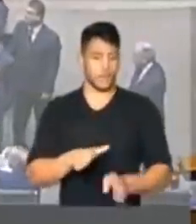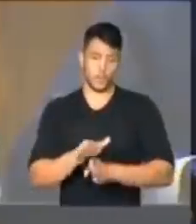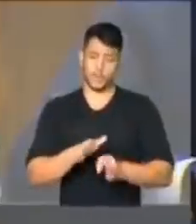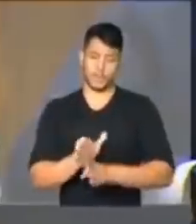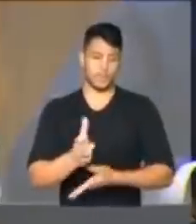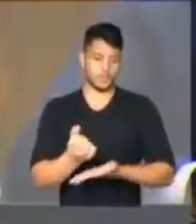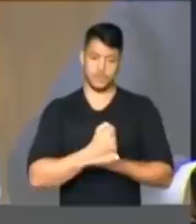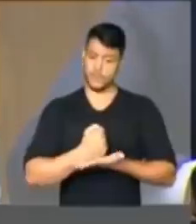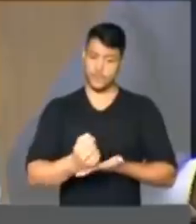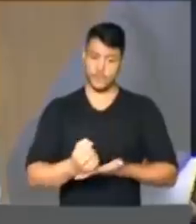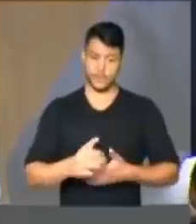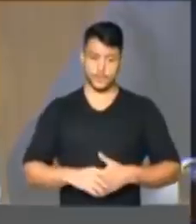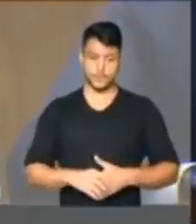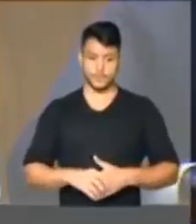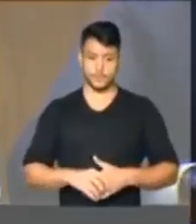maioria.